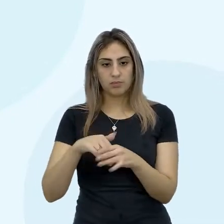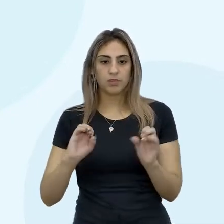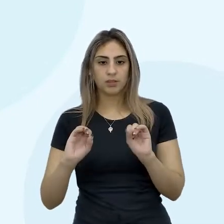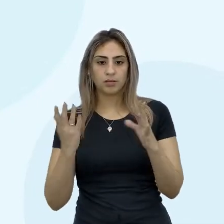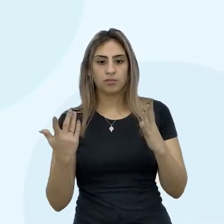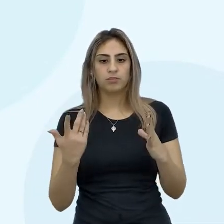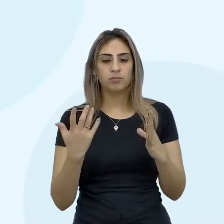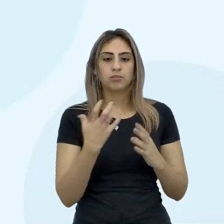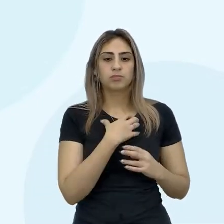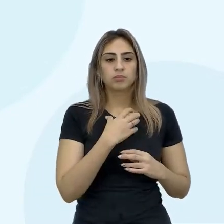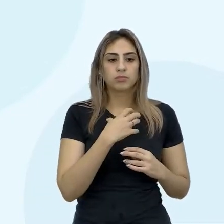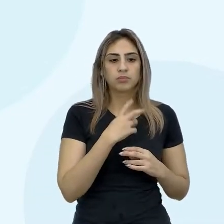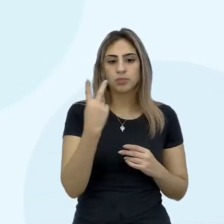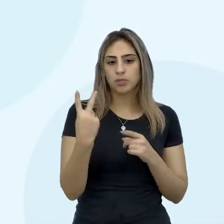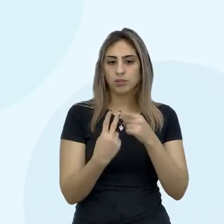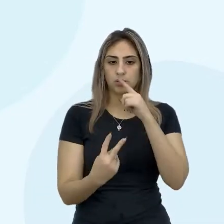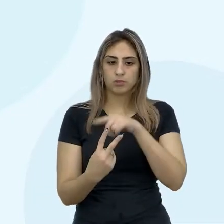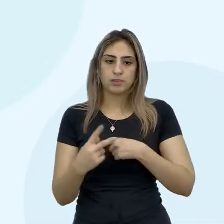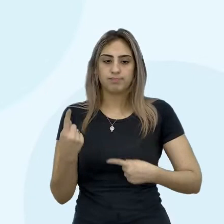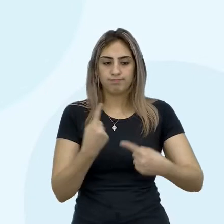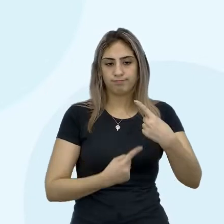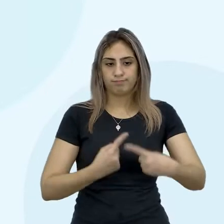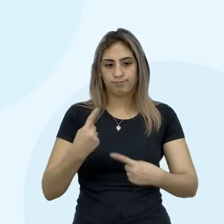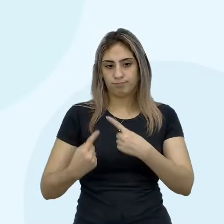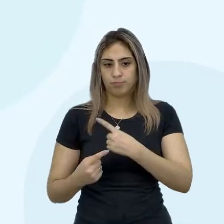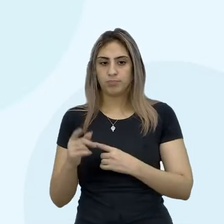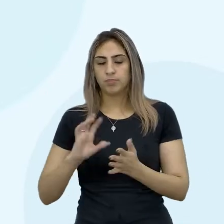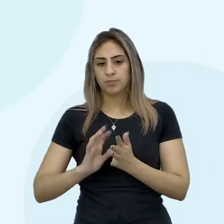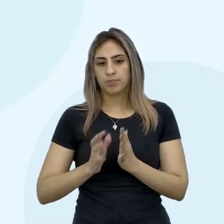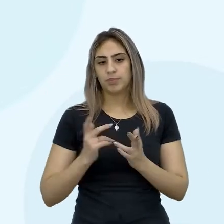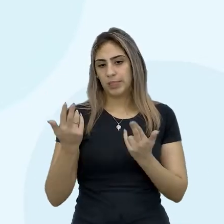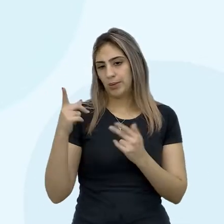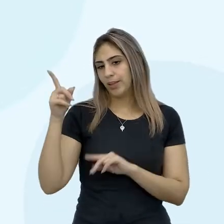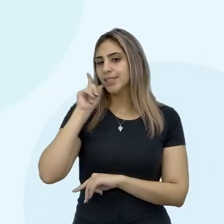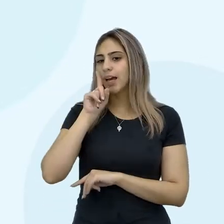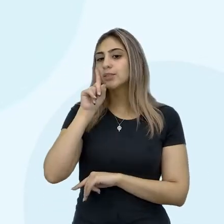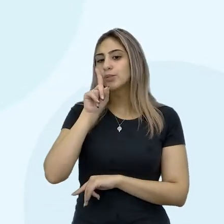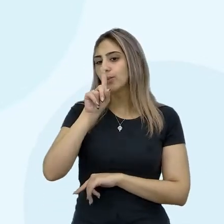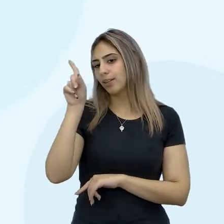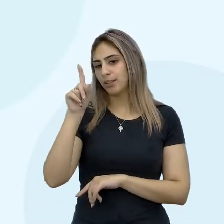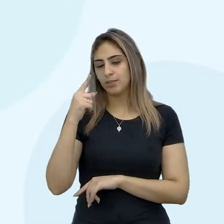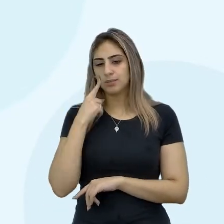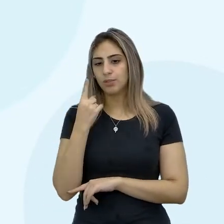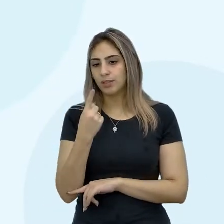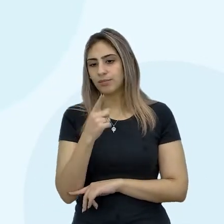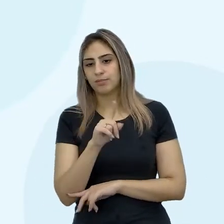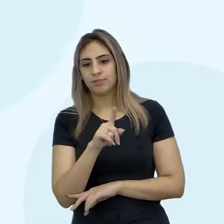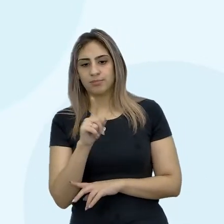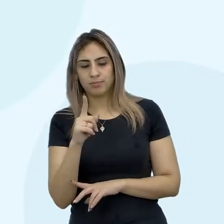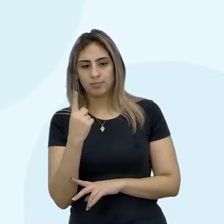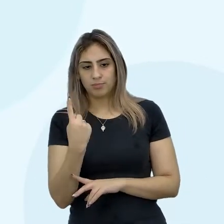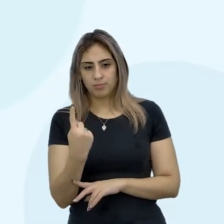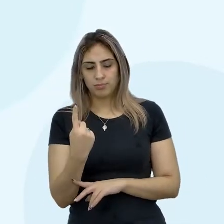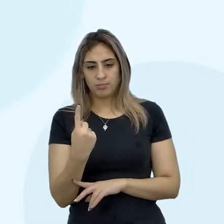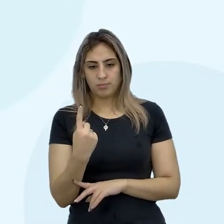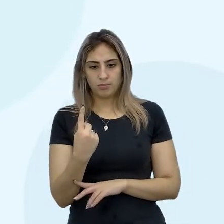em torno de apenas dois grandes partidos políticos. É o caso dos Estados Unidos, né? Um mais